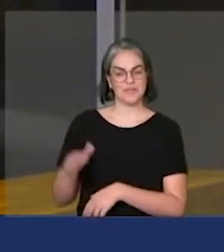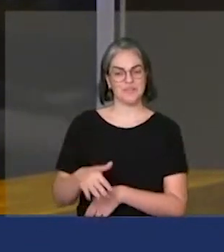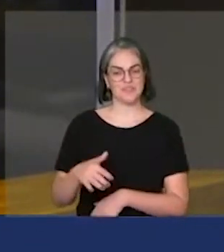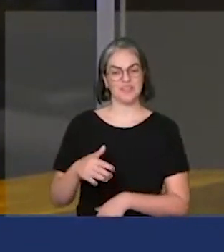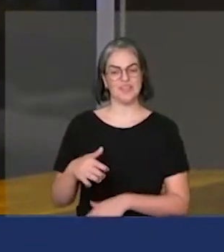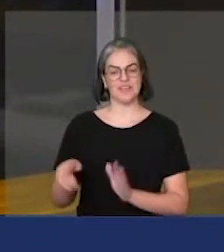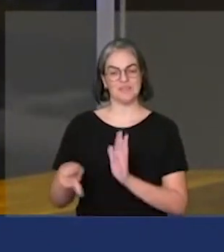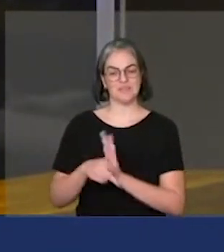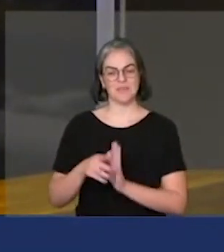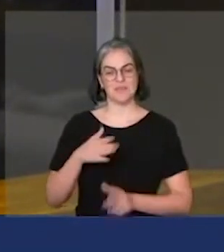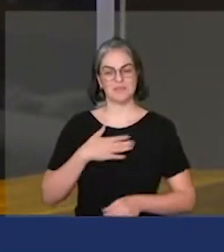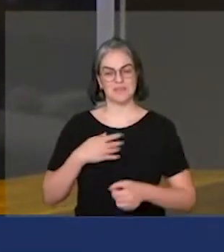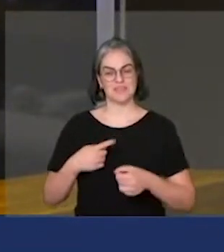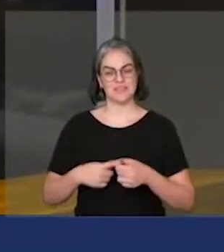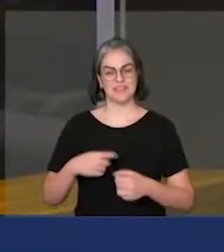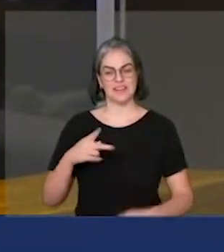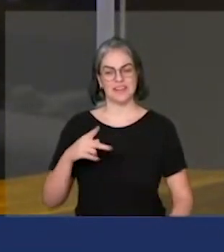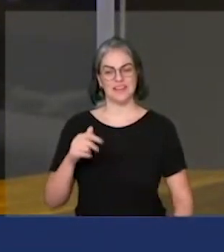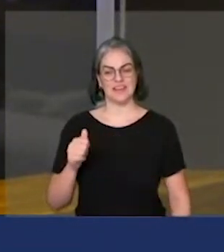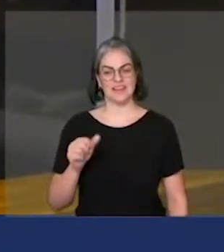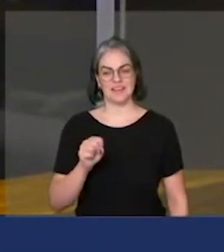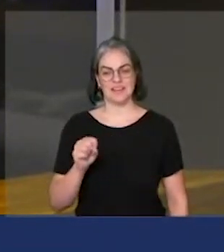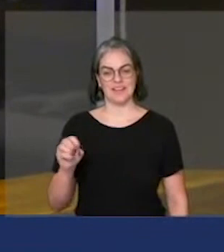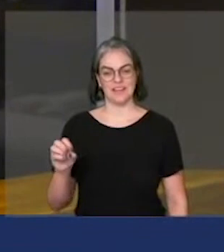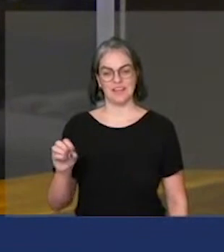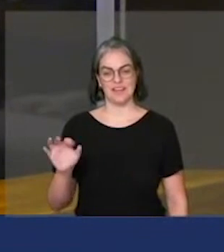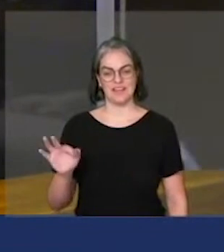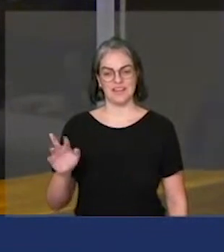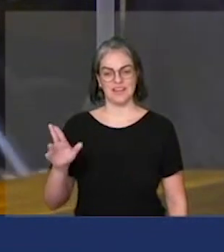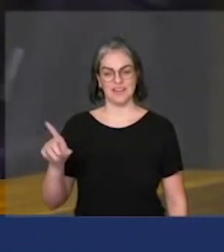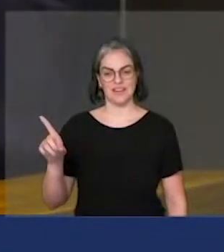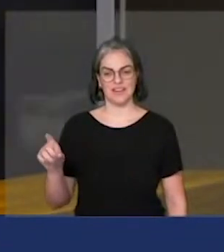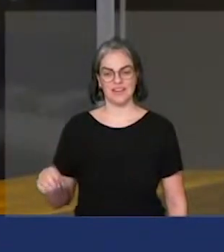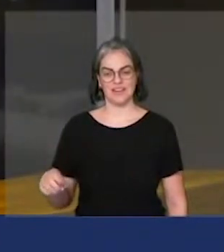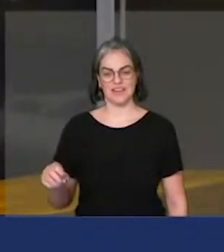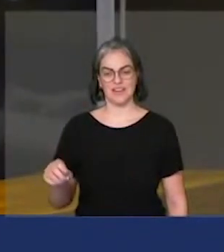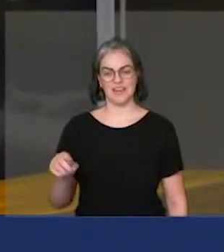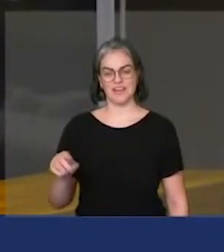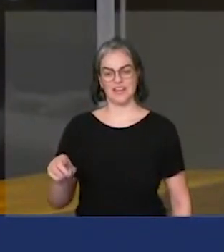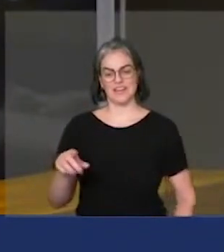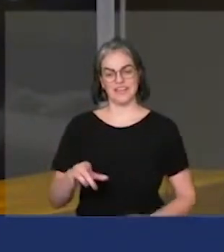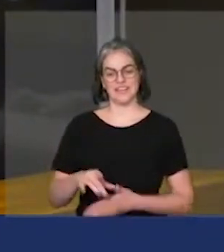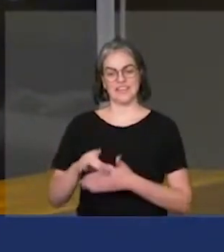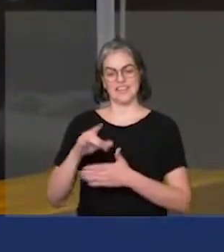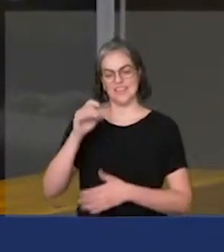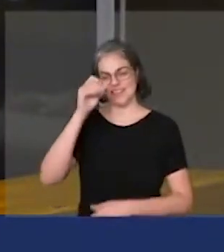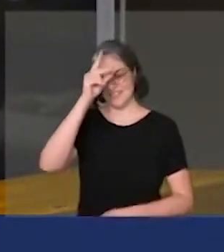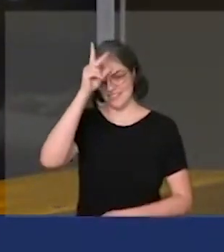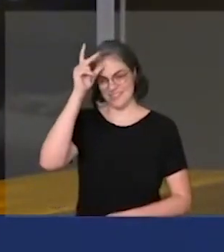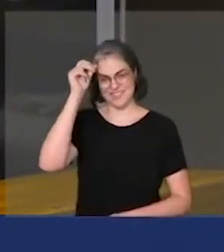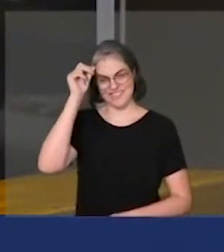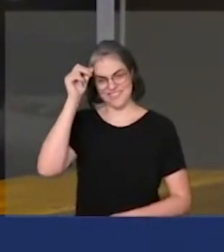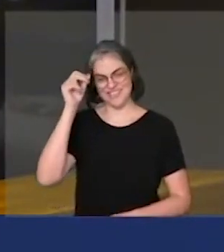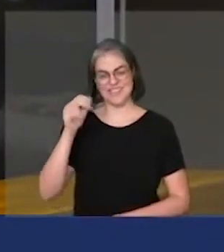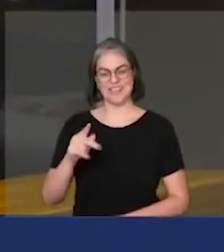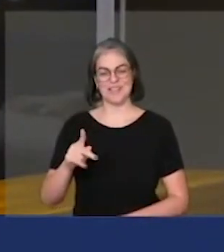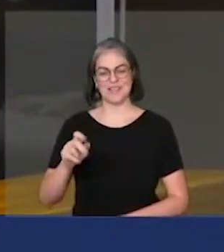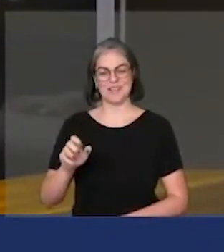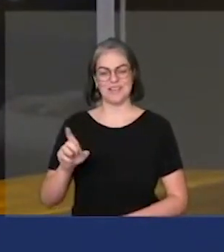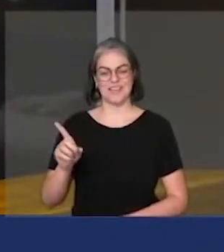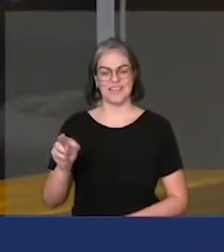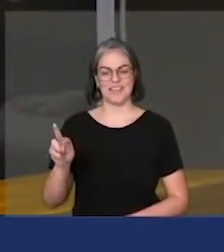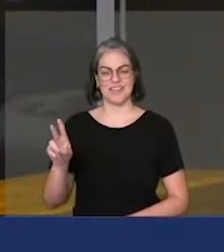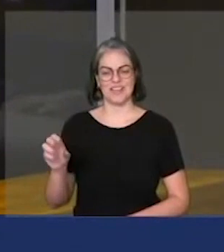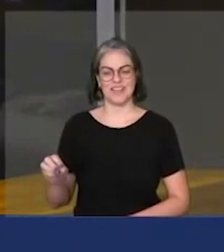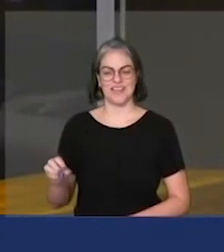Fundo, liderada pelo nosso prefeito Pedro Almeida, e queria aqui, presidente, rapidamente